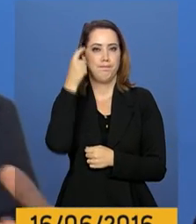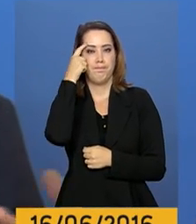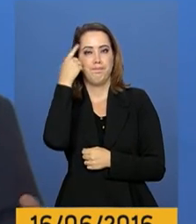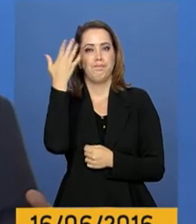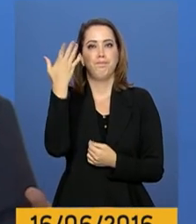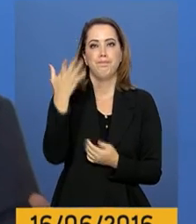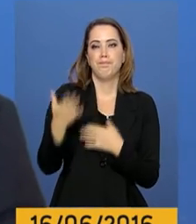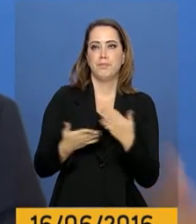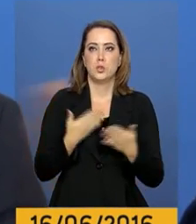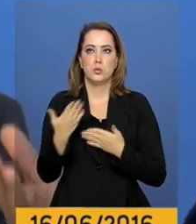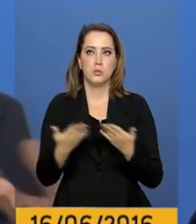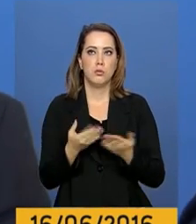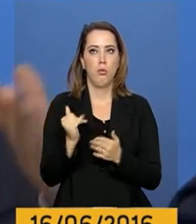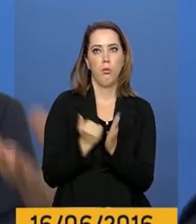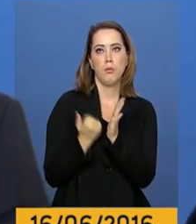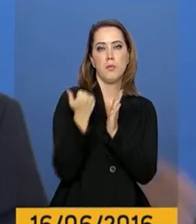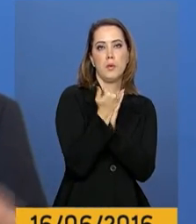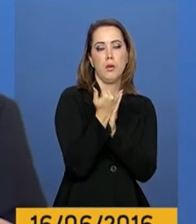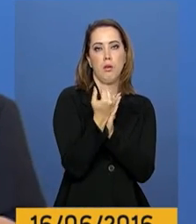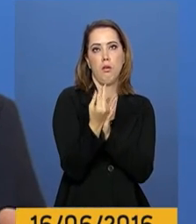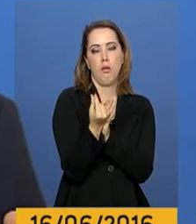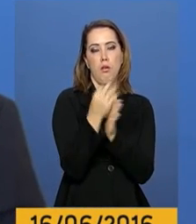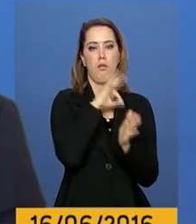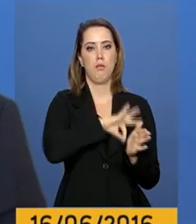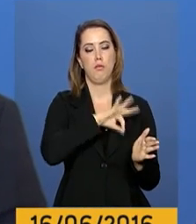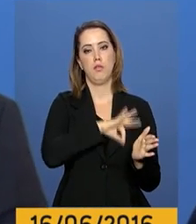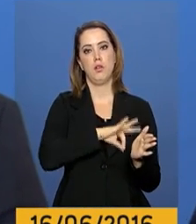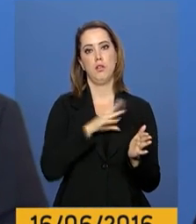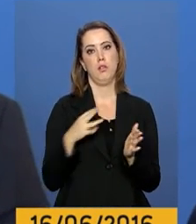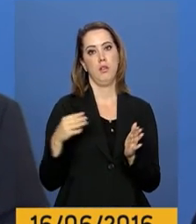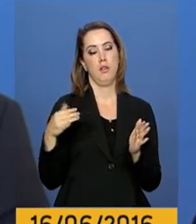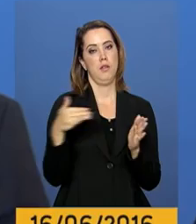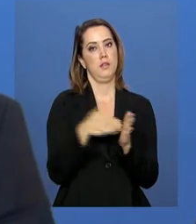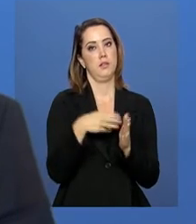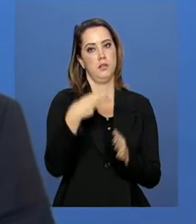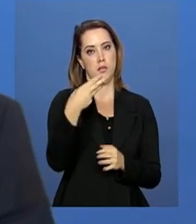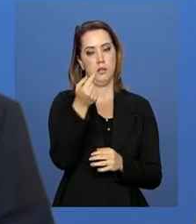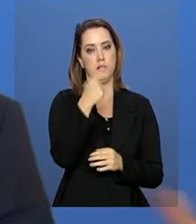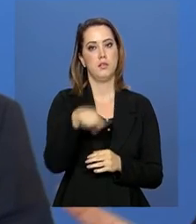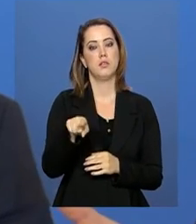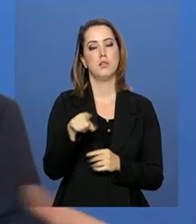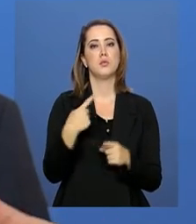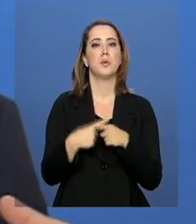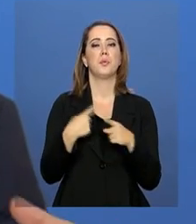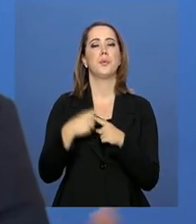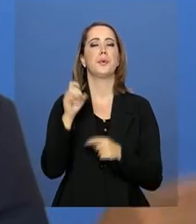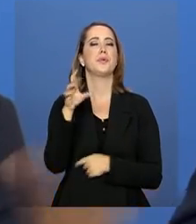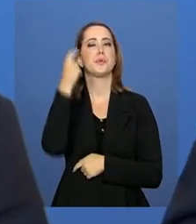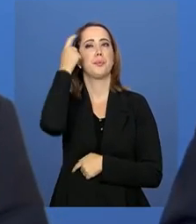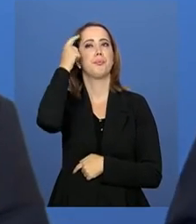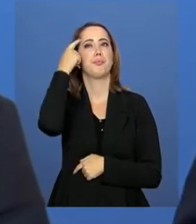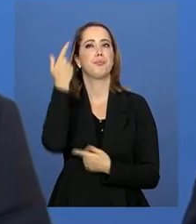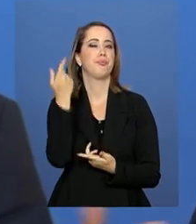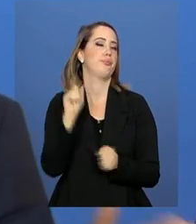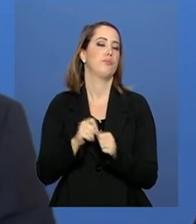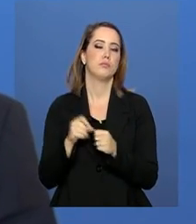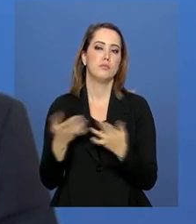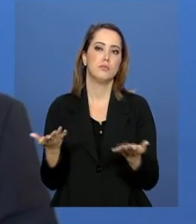ele pensou em elevar a renda até 3,5. E por que pensou e não fez? Aí não cabe a